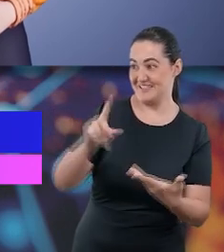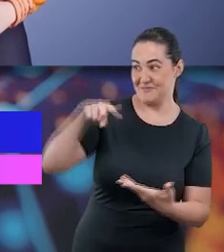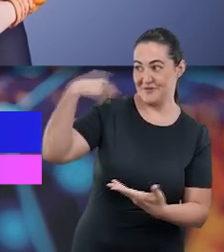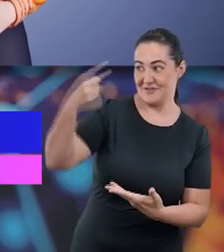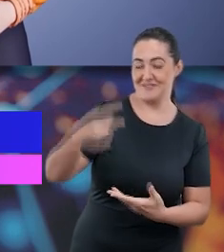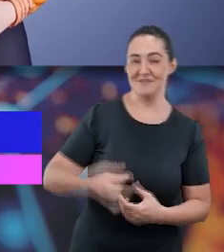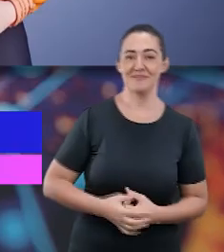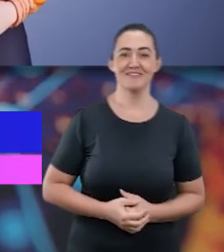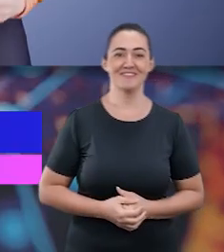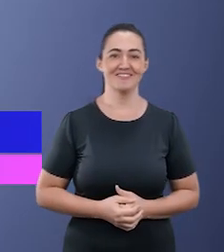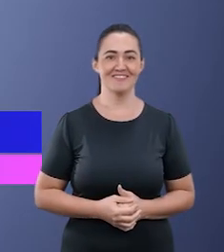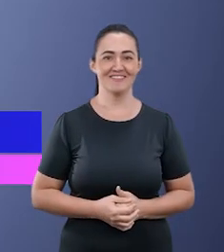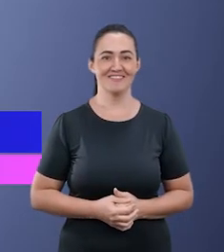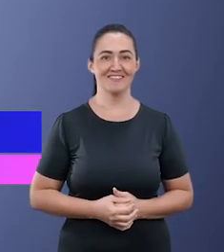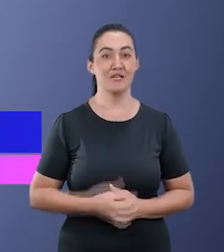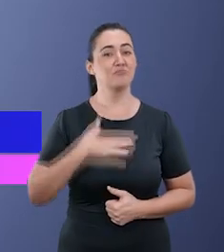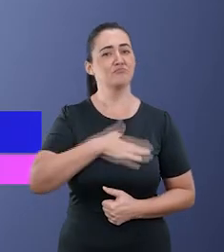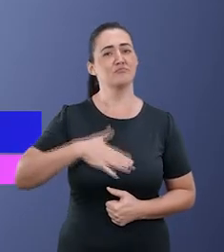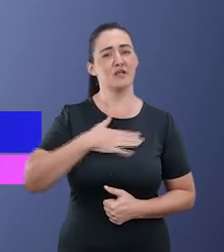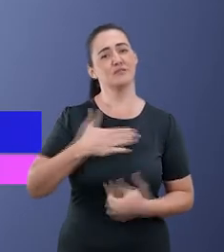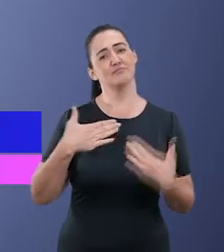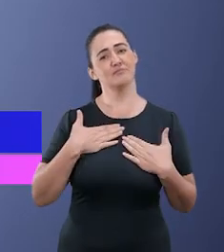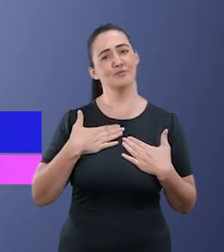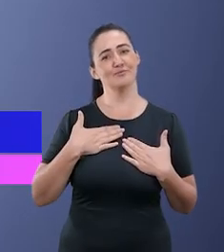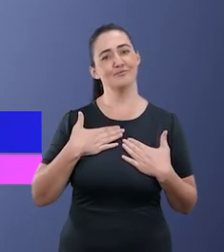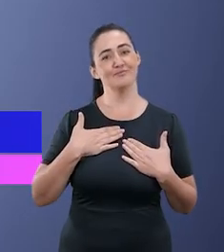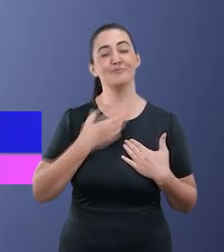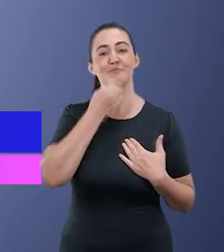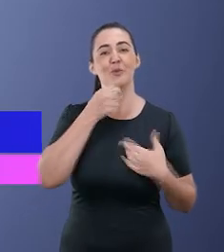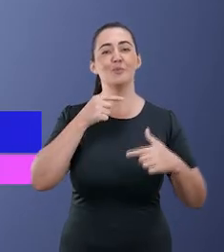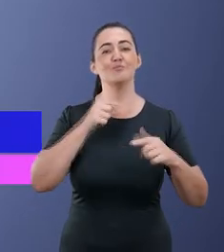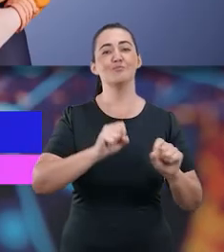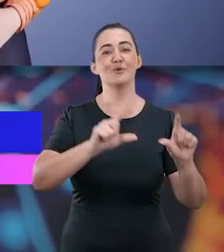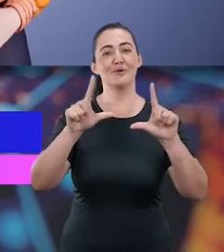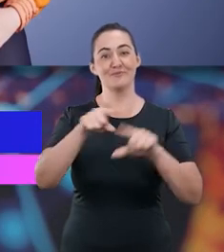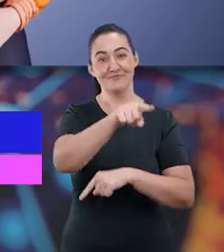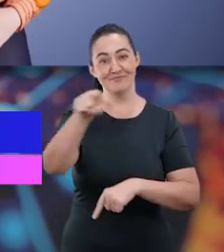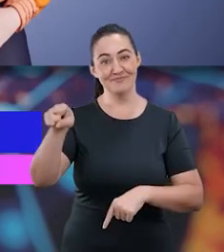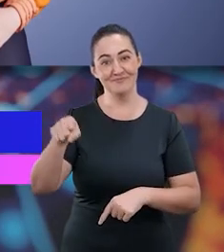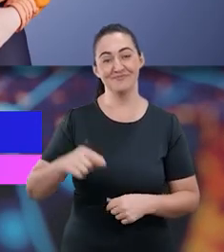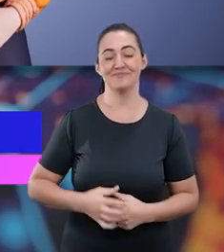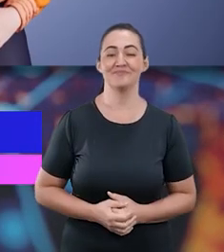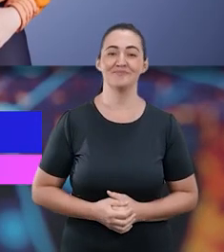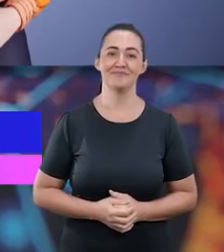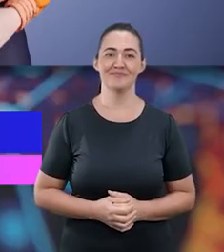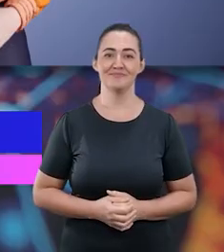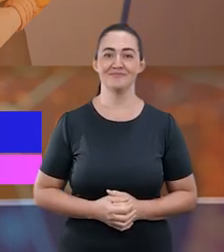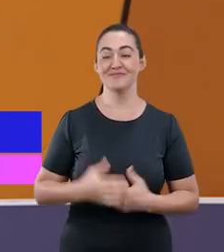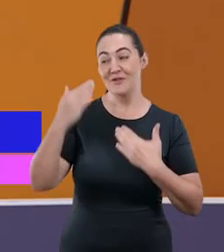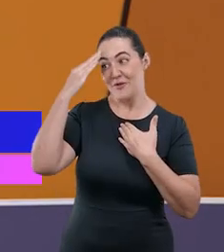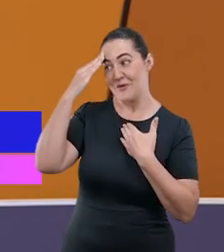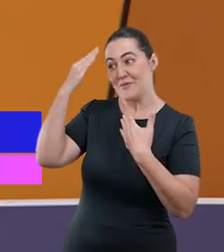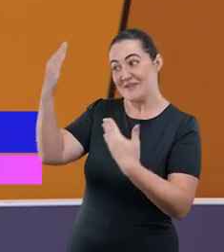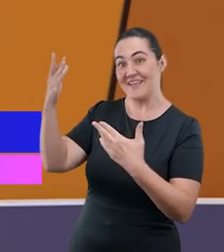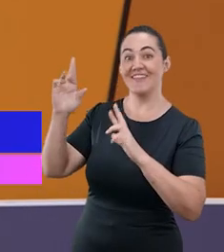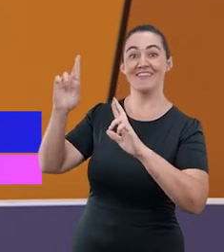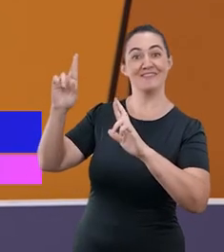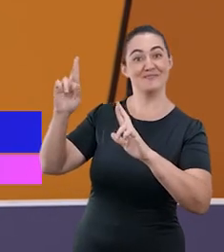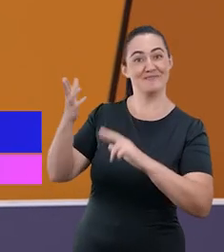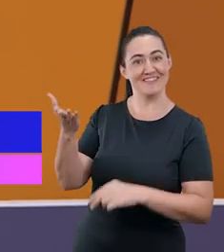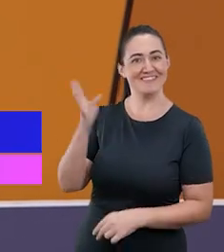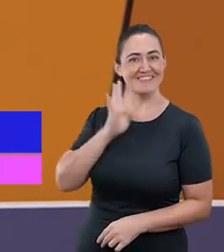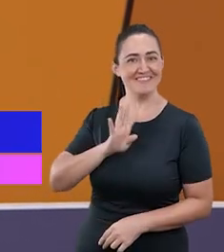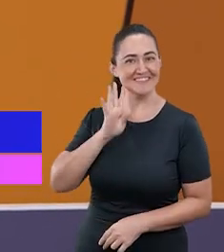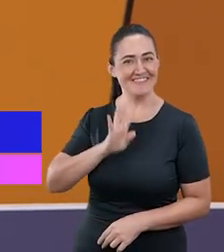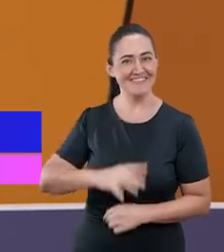próxima. O prazer foi todo meu. Bom programa para vocês. Obrigado, Esperança. Vamos,